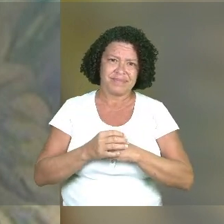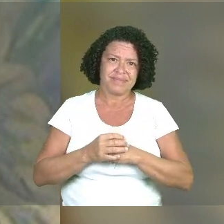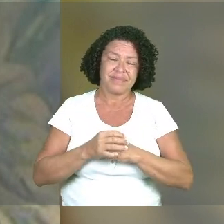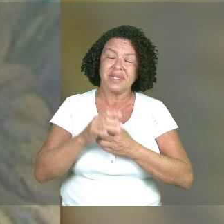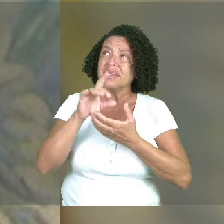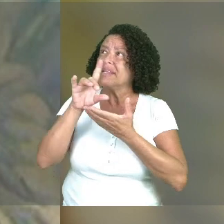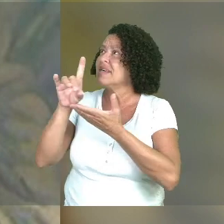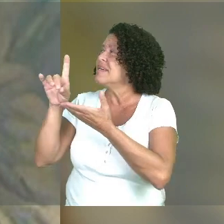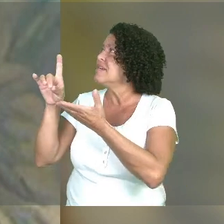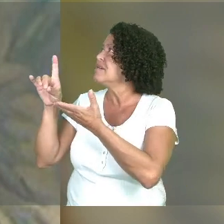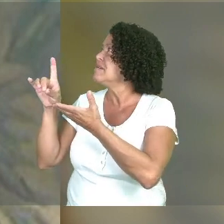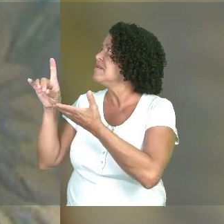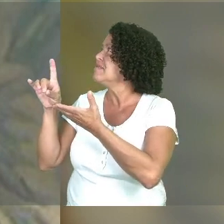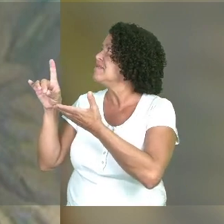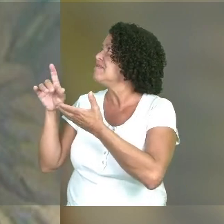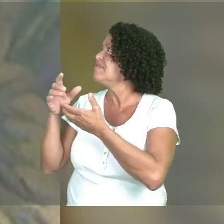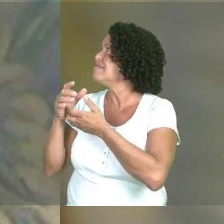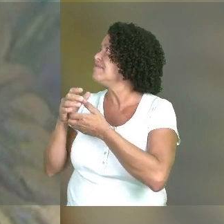Deus,